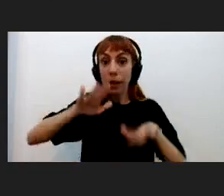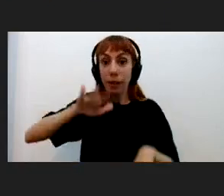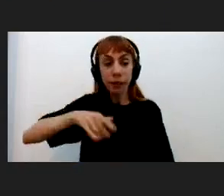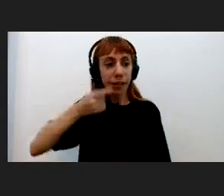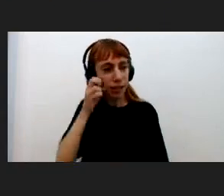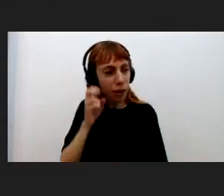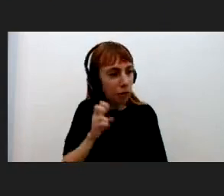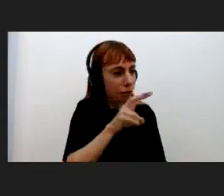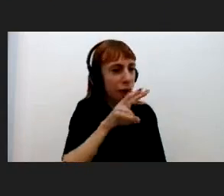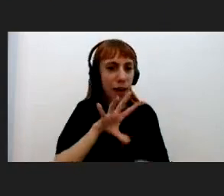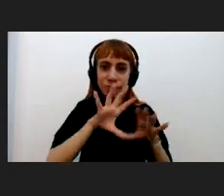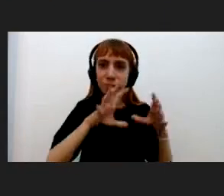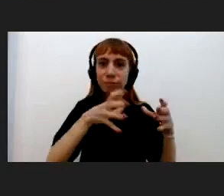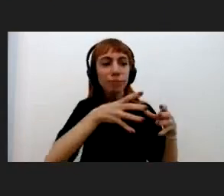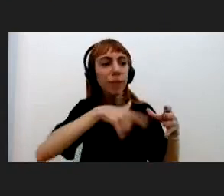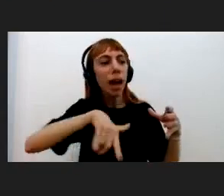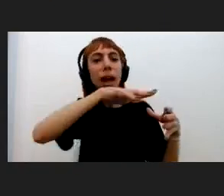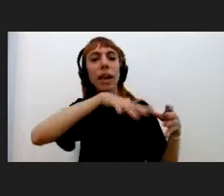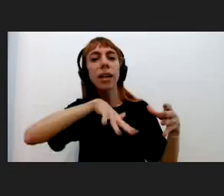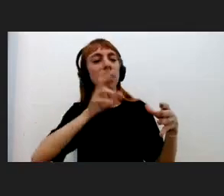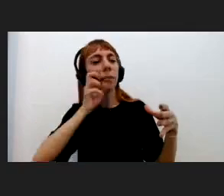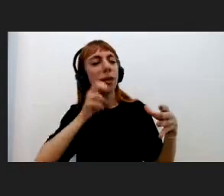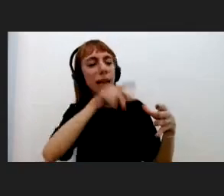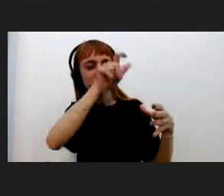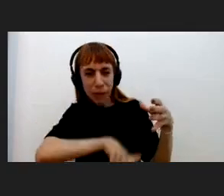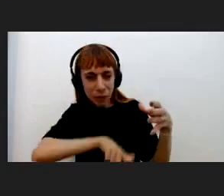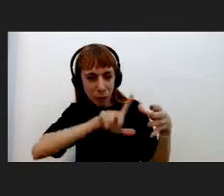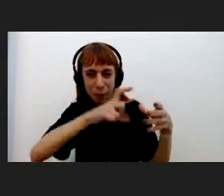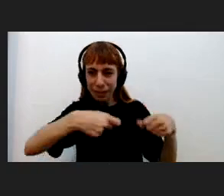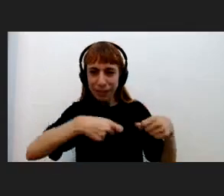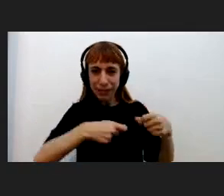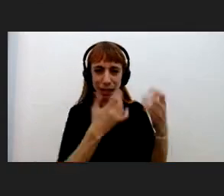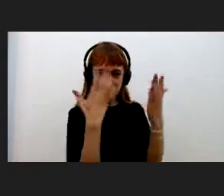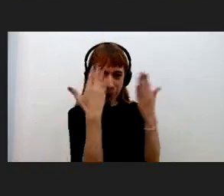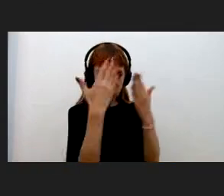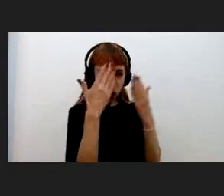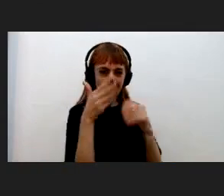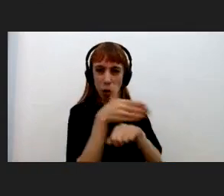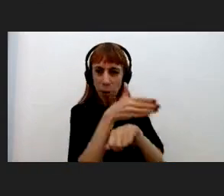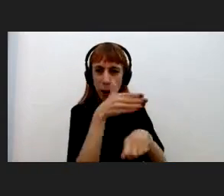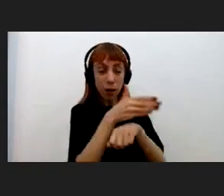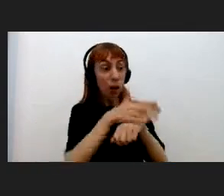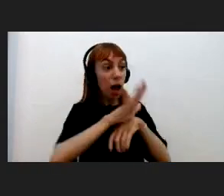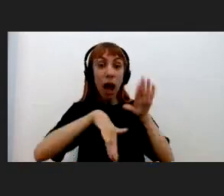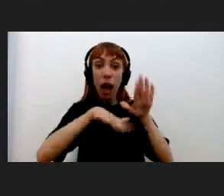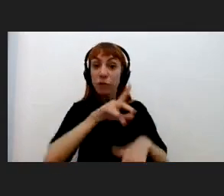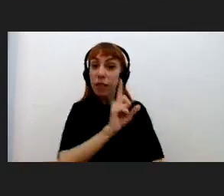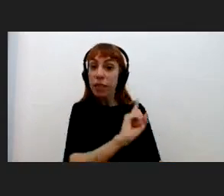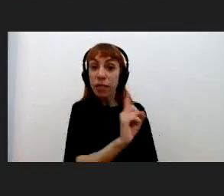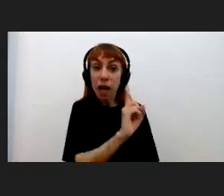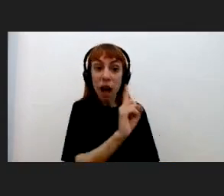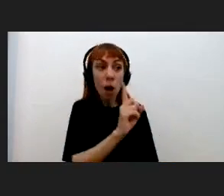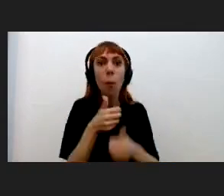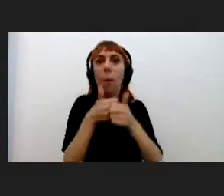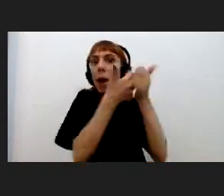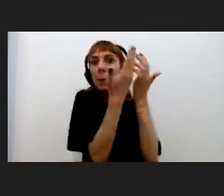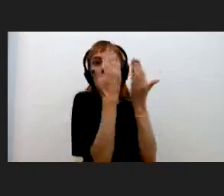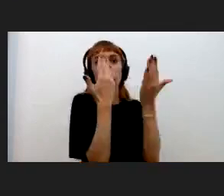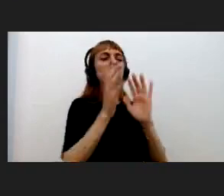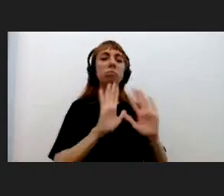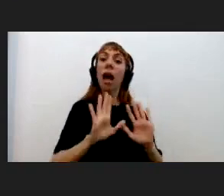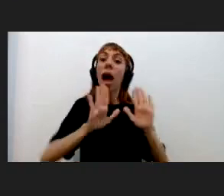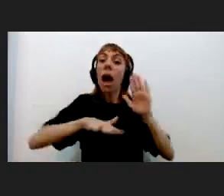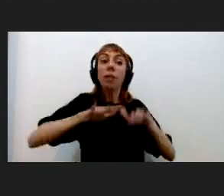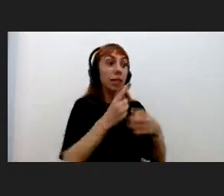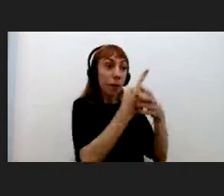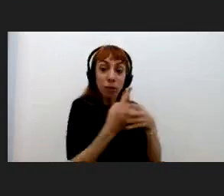é necessariamente de um acompanhamento psicológico, mas de uma inserção em rede, que ela possa se identificar, que ela possa se fortalecer enquanto sujeito.